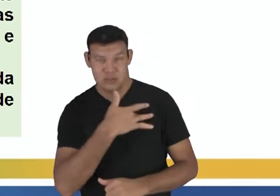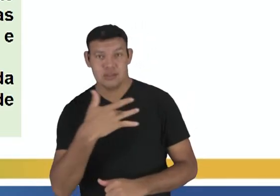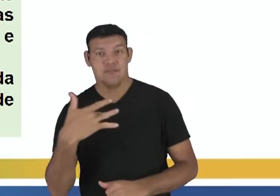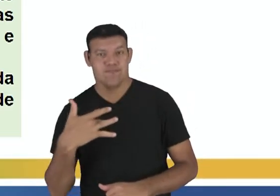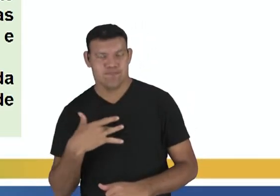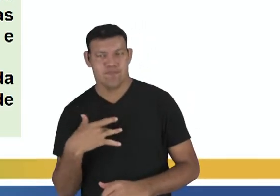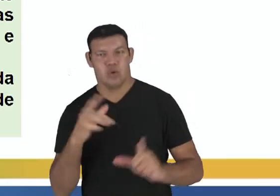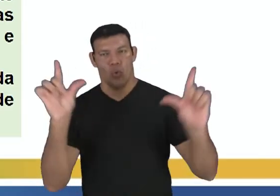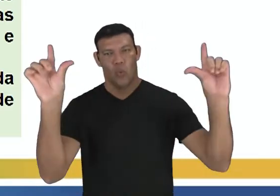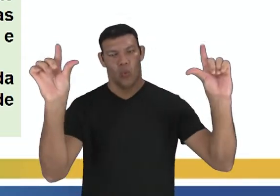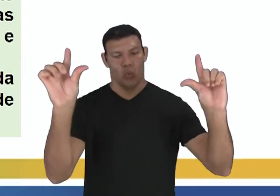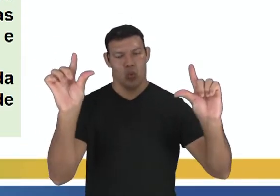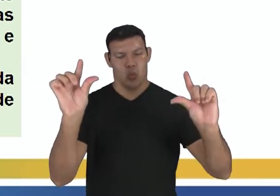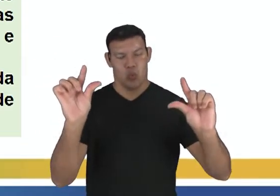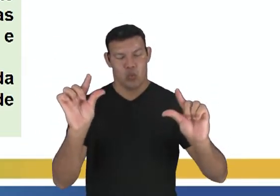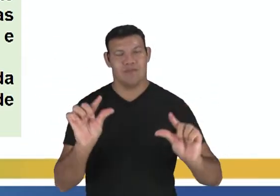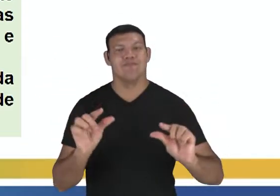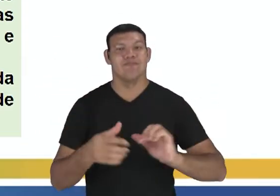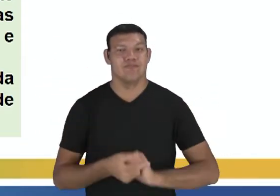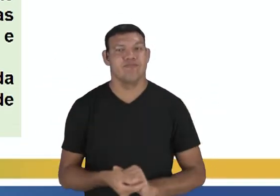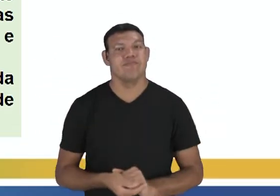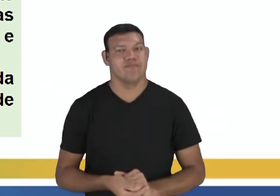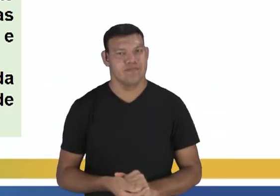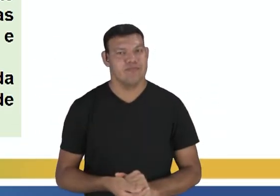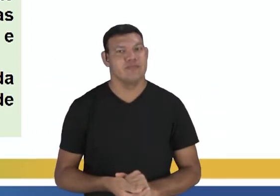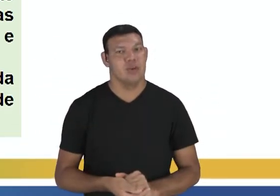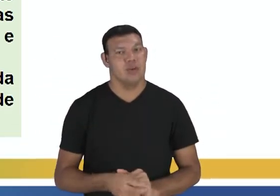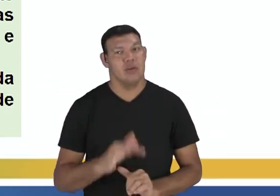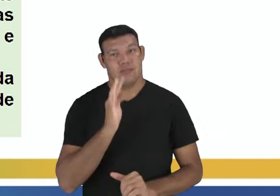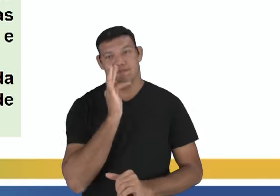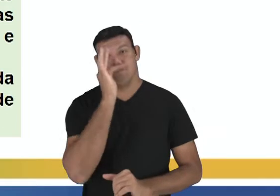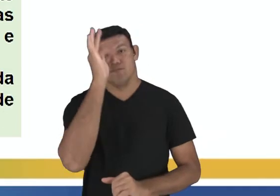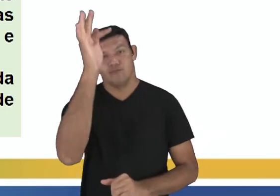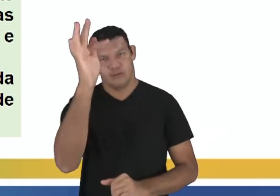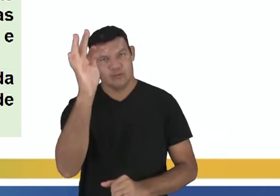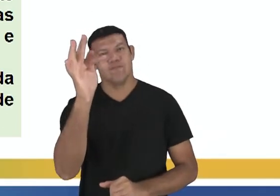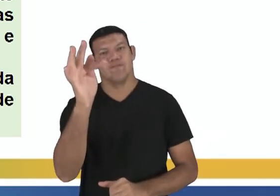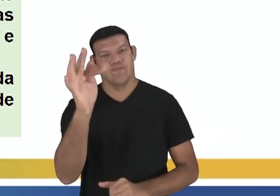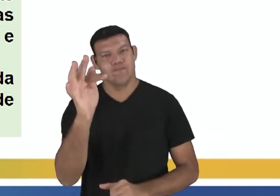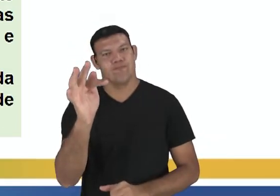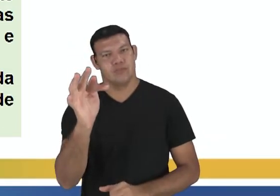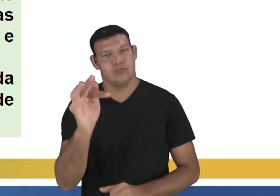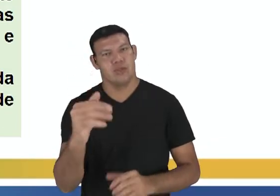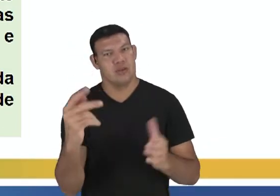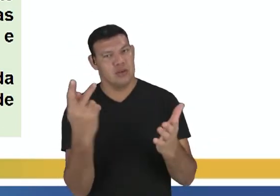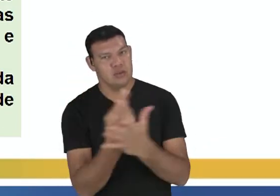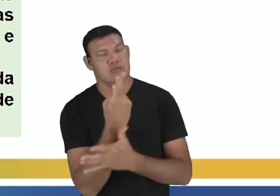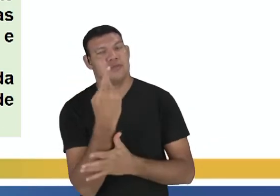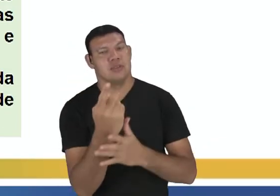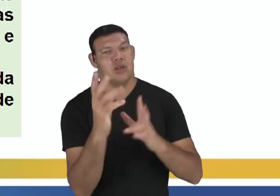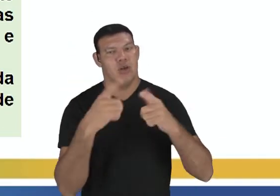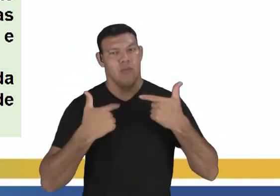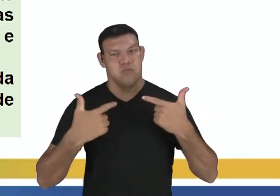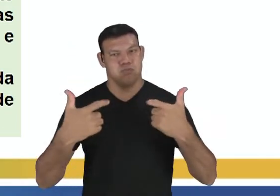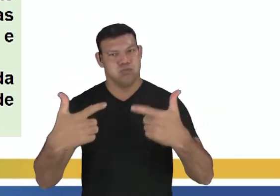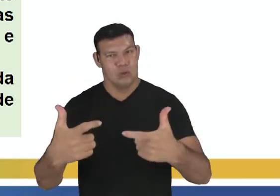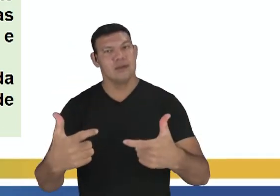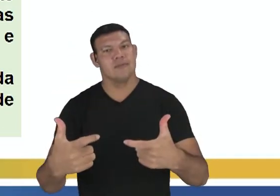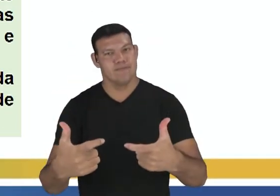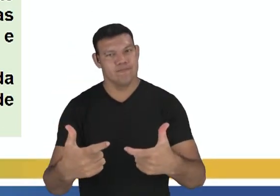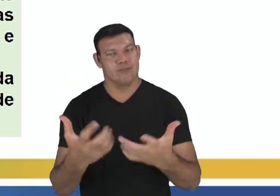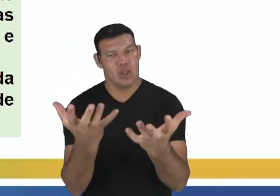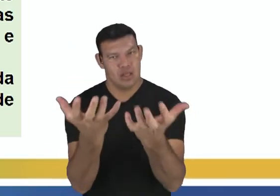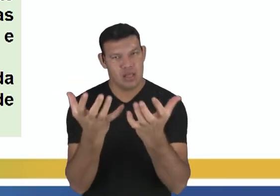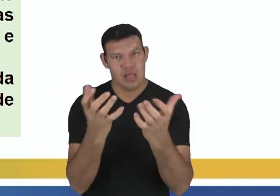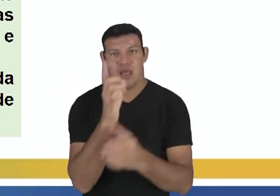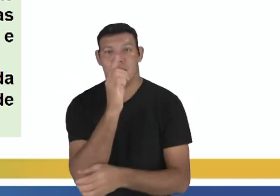consumo humano vai diminuir, né? E aí nós teremos aí futuramente, quem sabe, guerras, né, em torno de reservatórios de água, tá bom? Mas aqui na